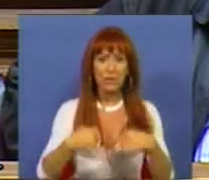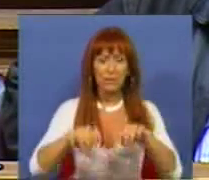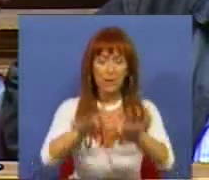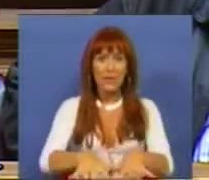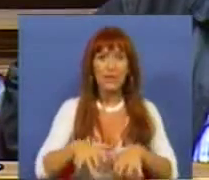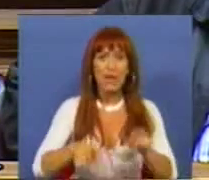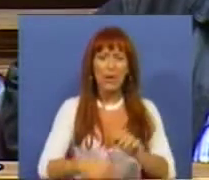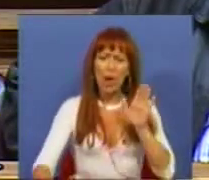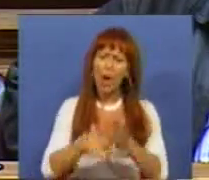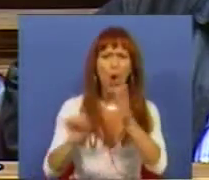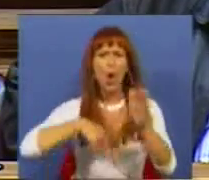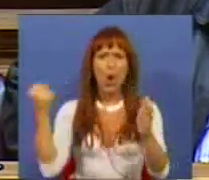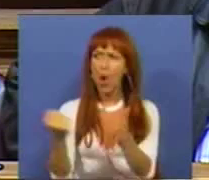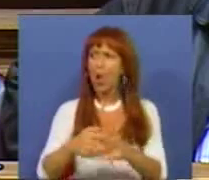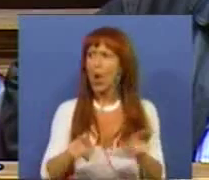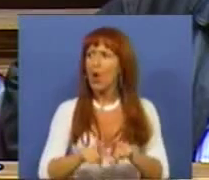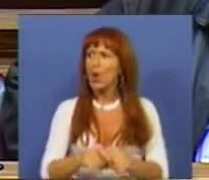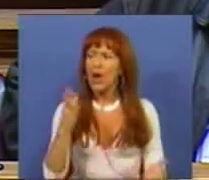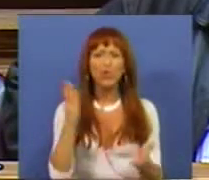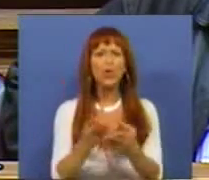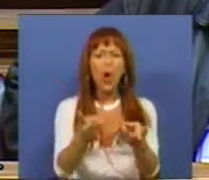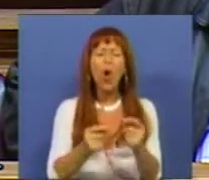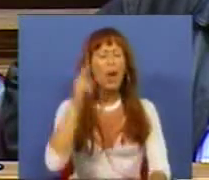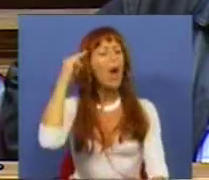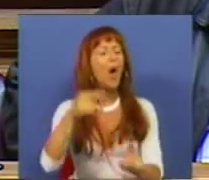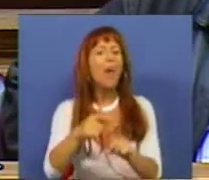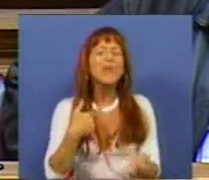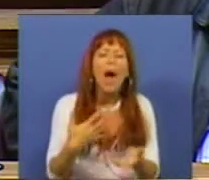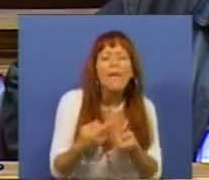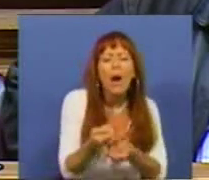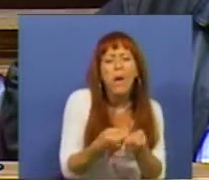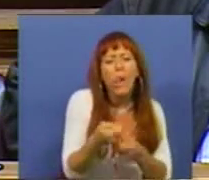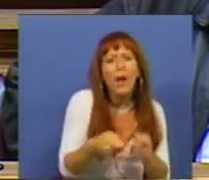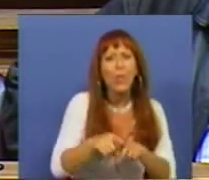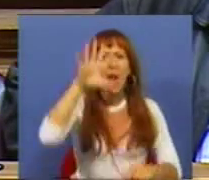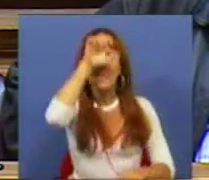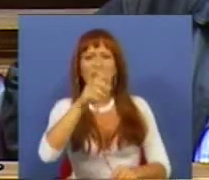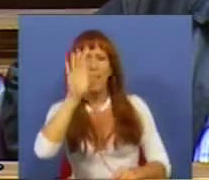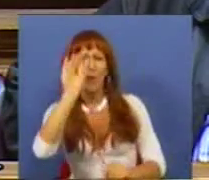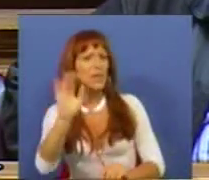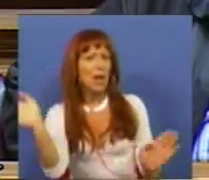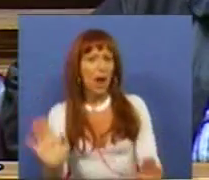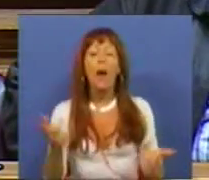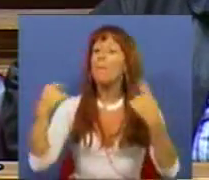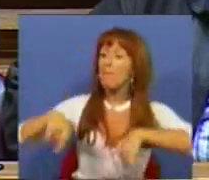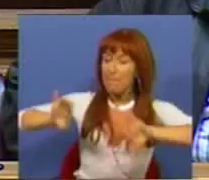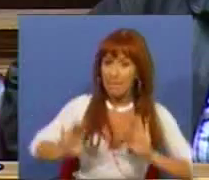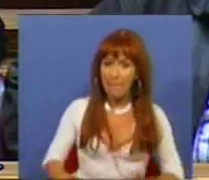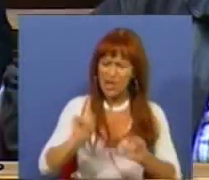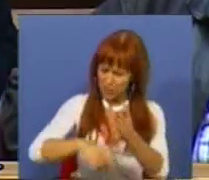seja vinculativa, que não conte apenas com intenções negociais por parte do Ministério da Educação, mas que